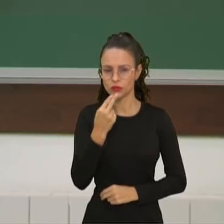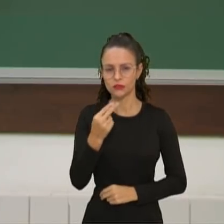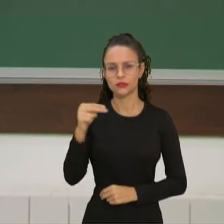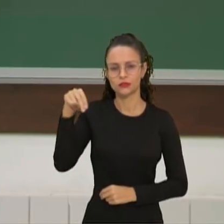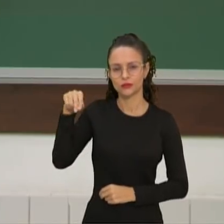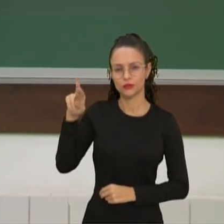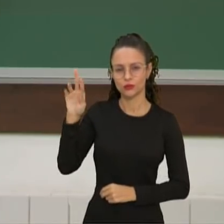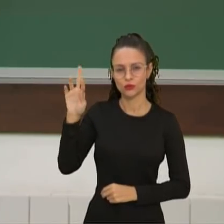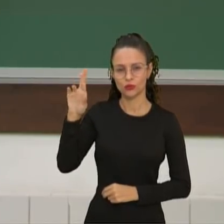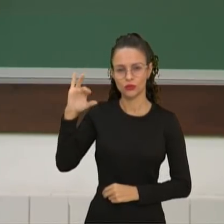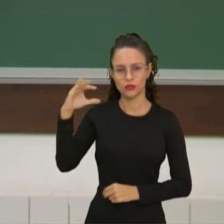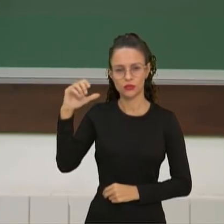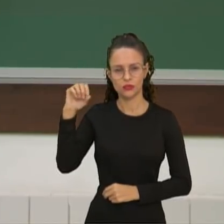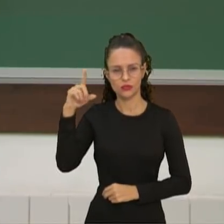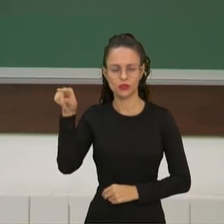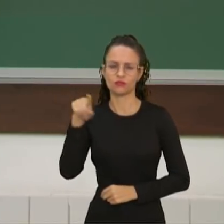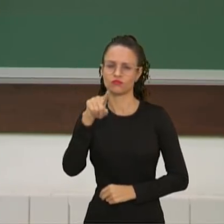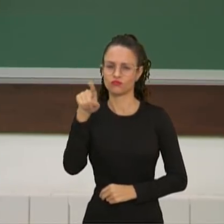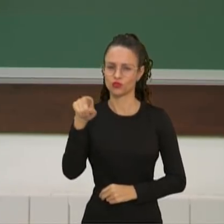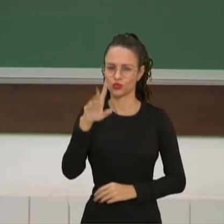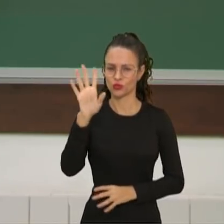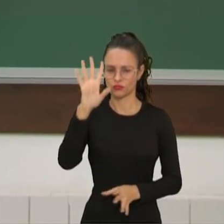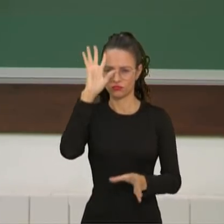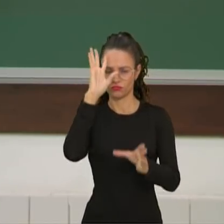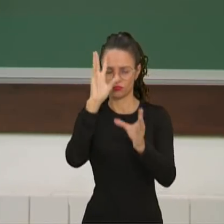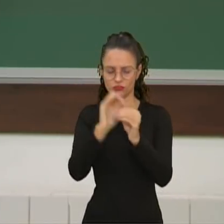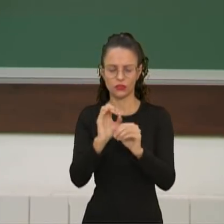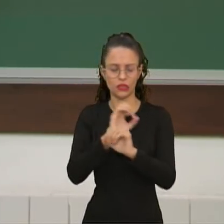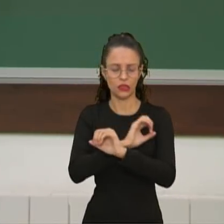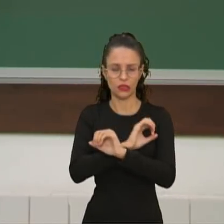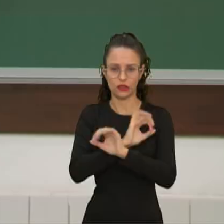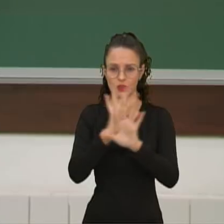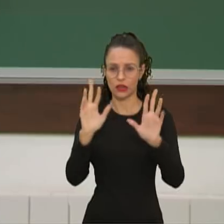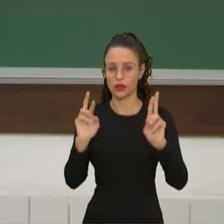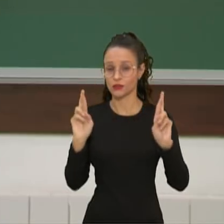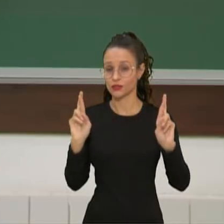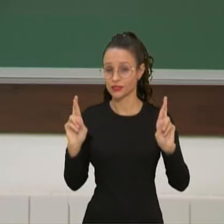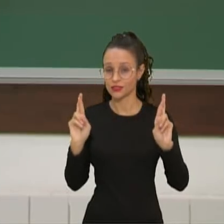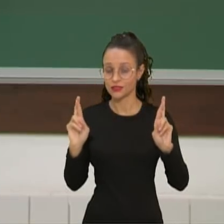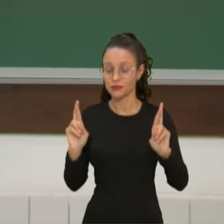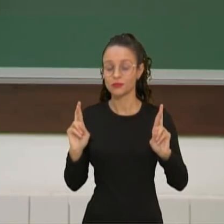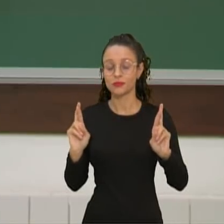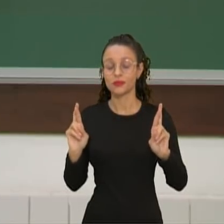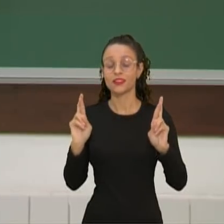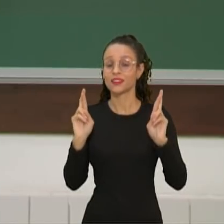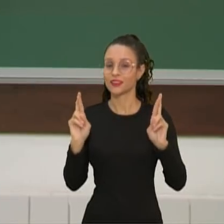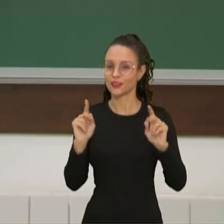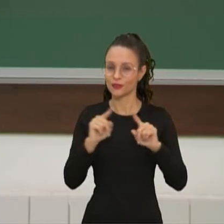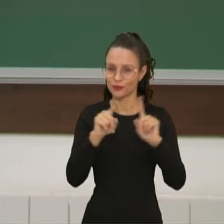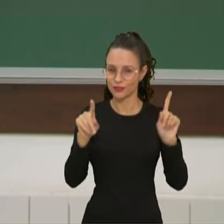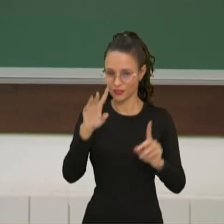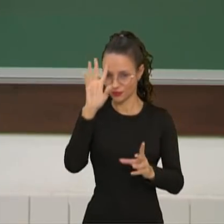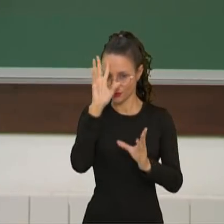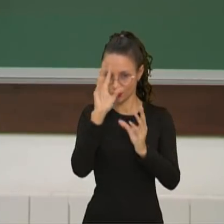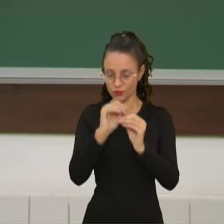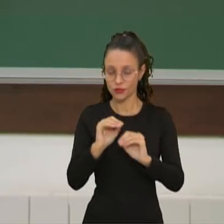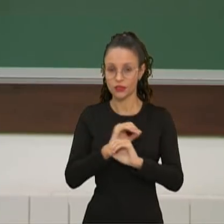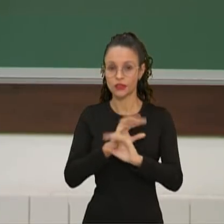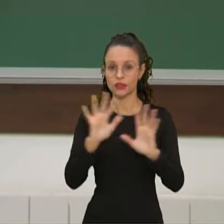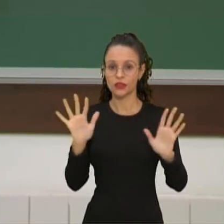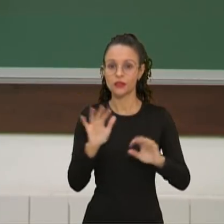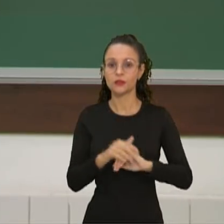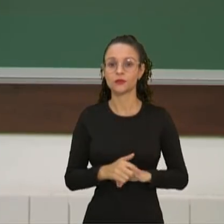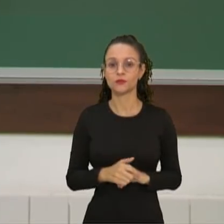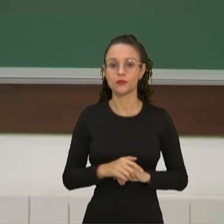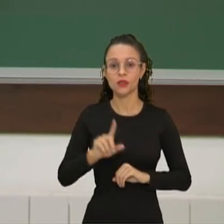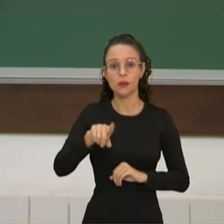tá bem claro isso, assim eu espero, né? Assim todos nós, professores de vocês, esperamos, tá? E aí, nas